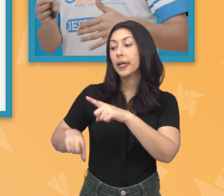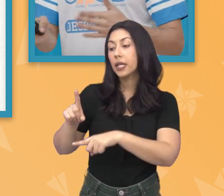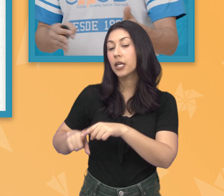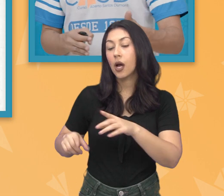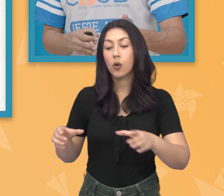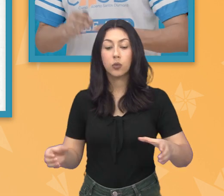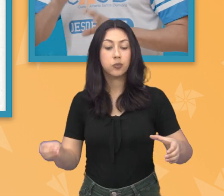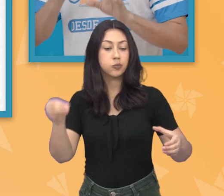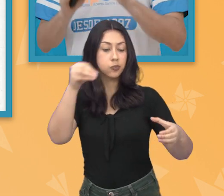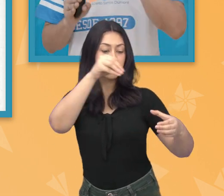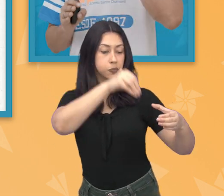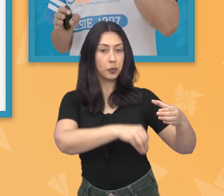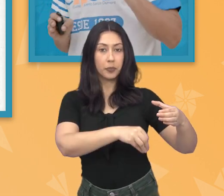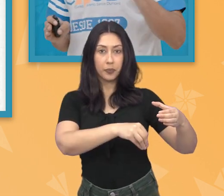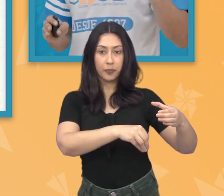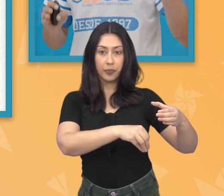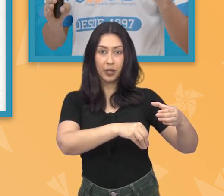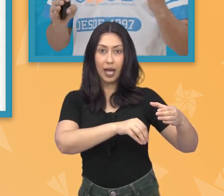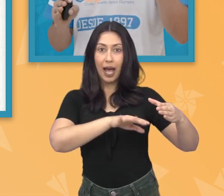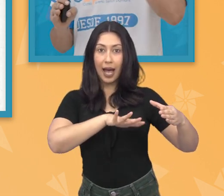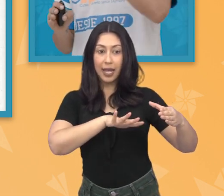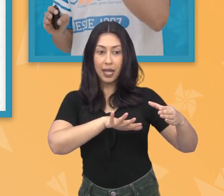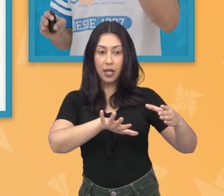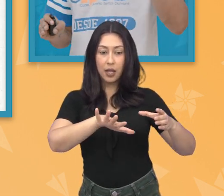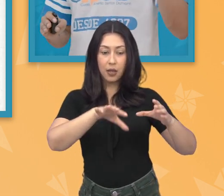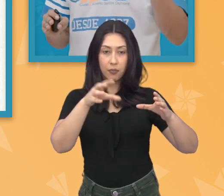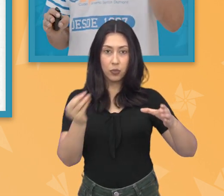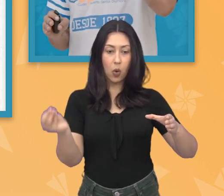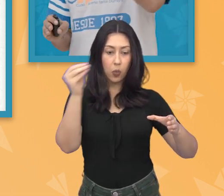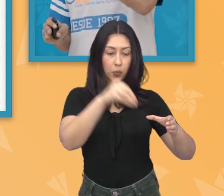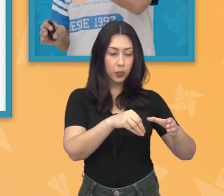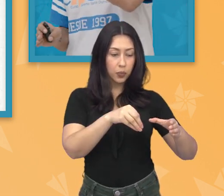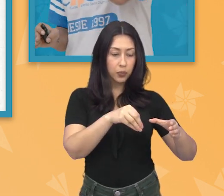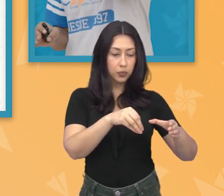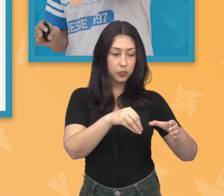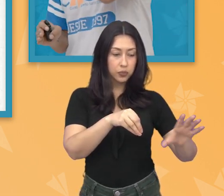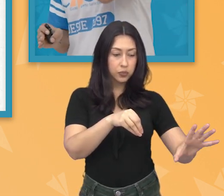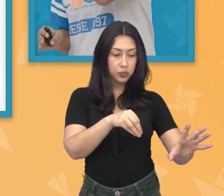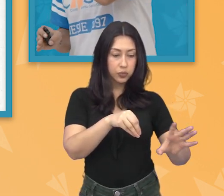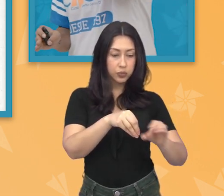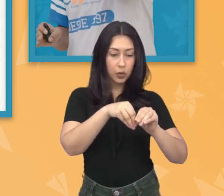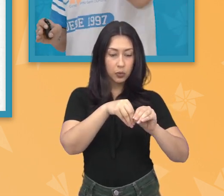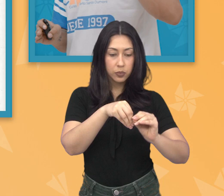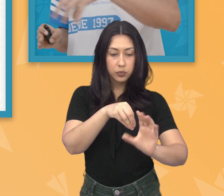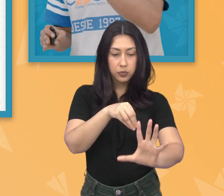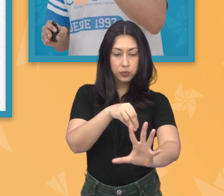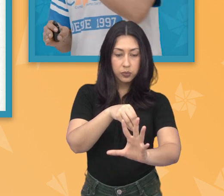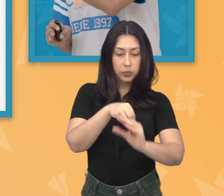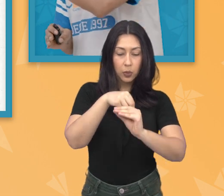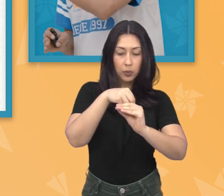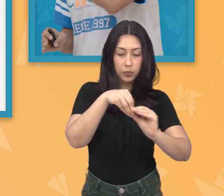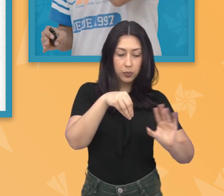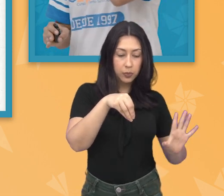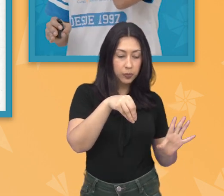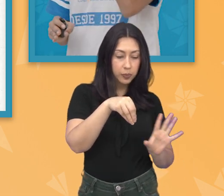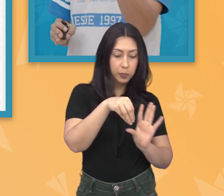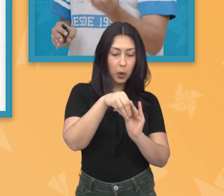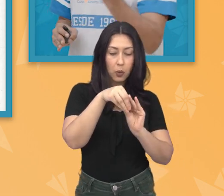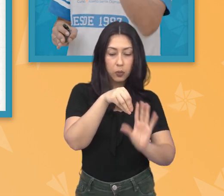está tratando daquele esgoto, e ela vai fazer o que? Ela vai se coagular, vai se juntar com algumas substâncias tóxicas que está presente no